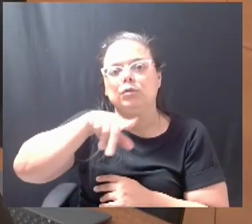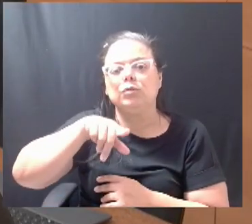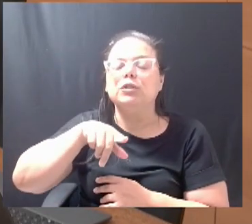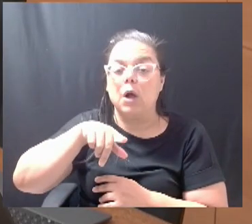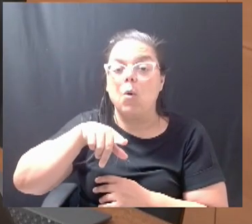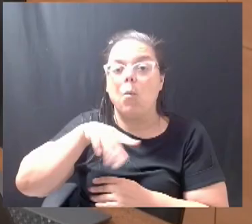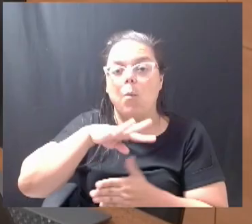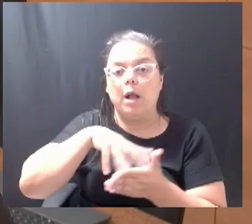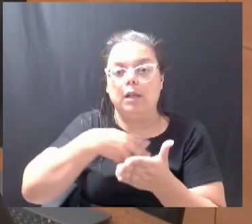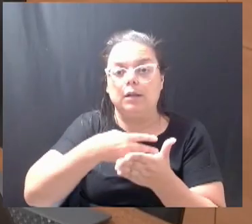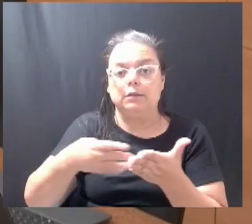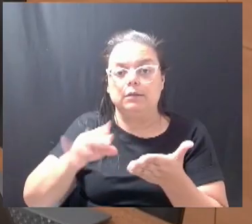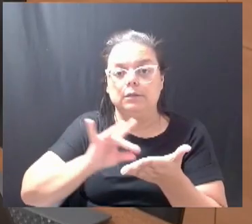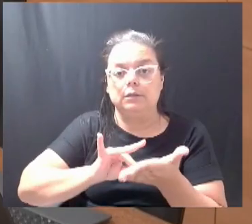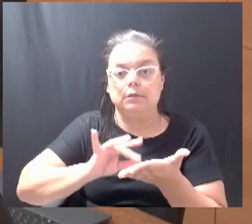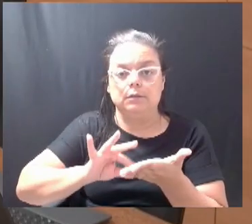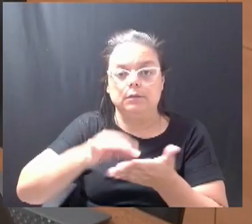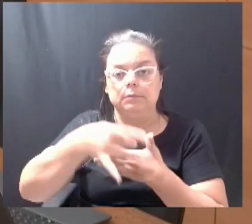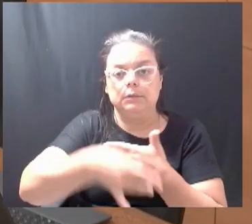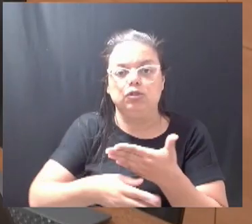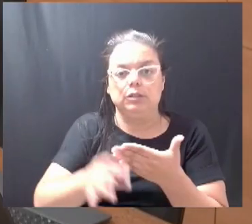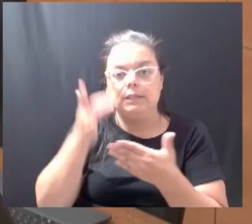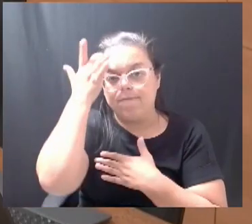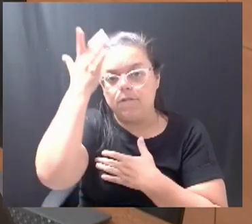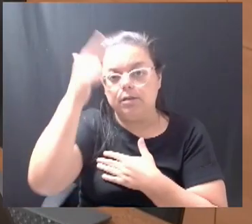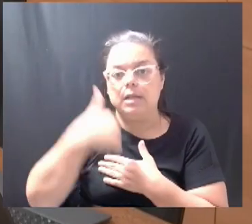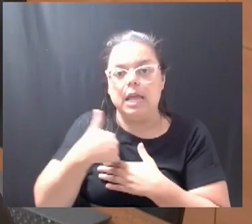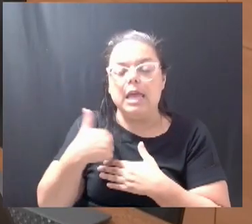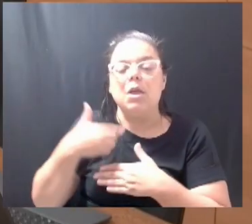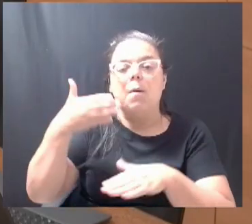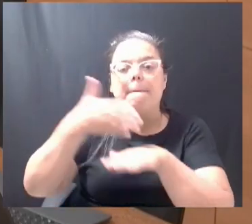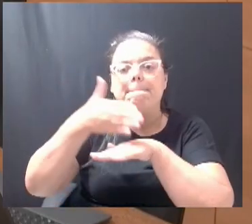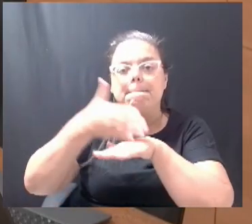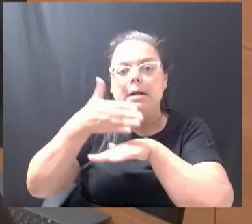exemplo, eu participei do processo que a gente conseguiu